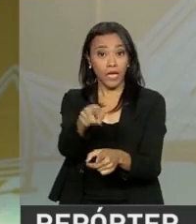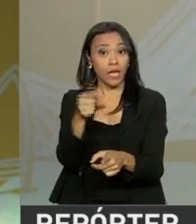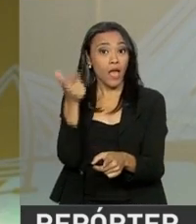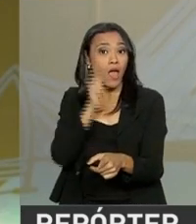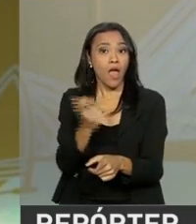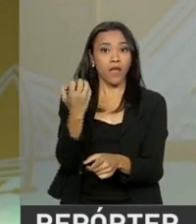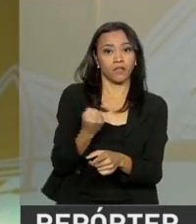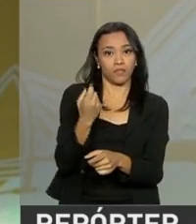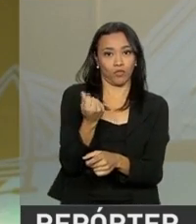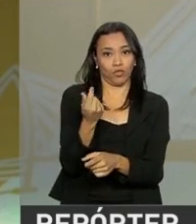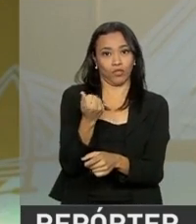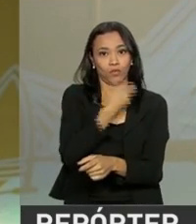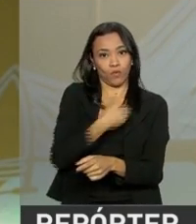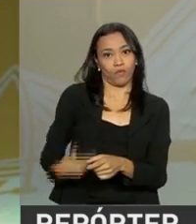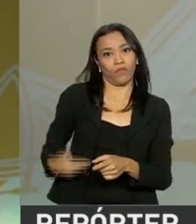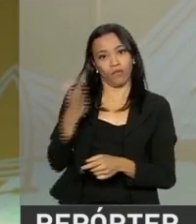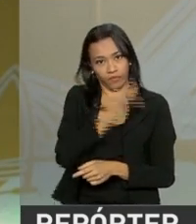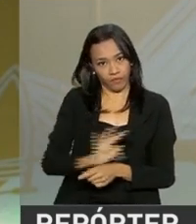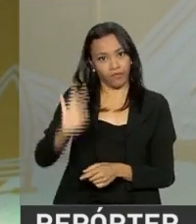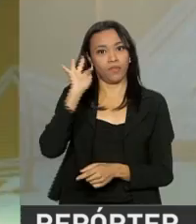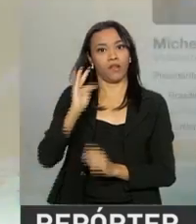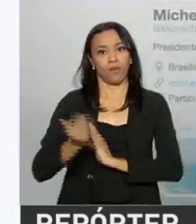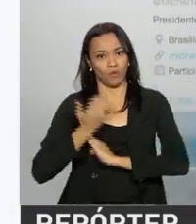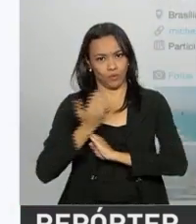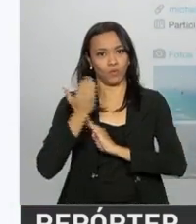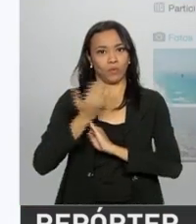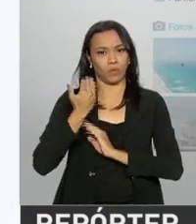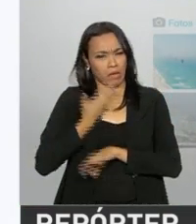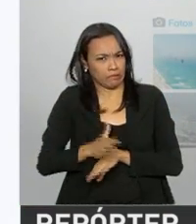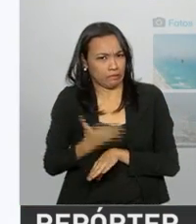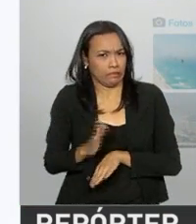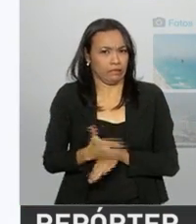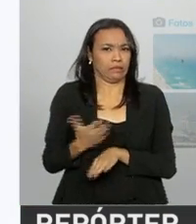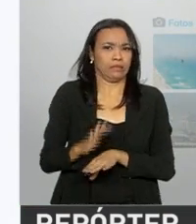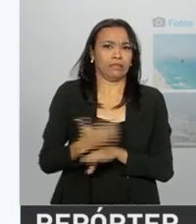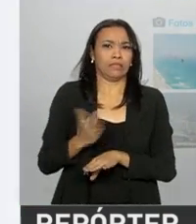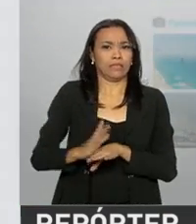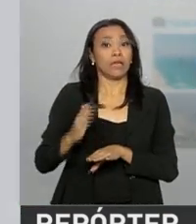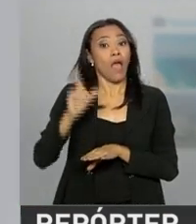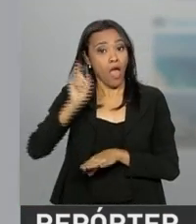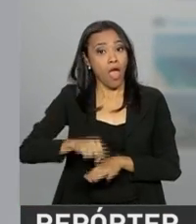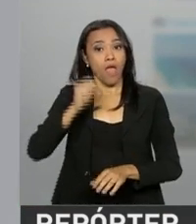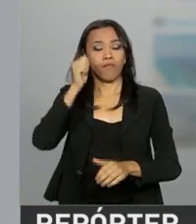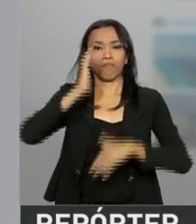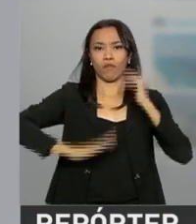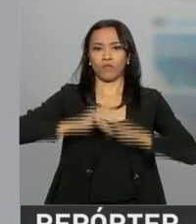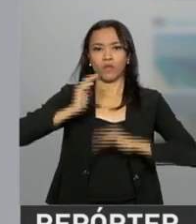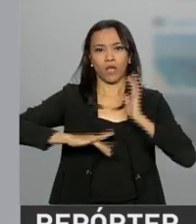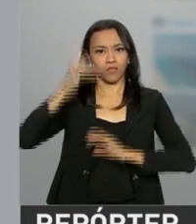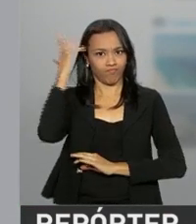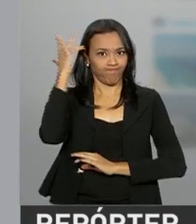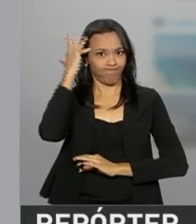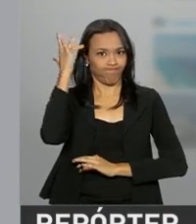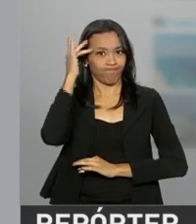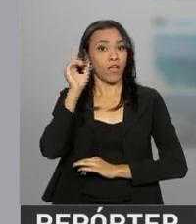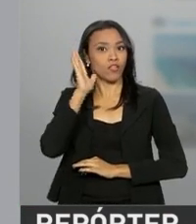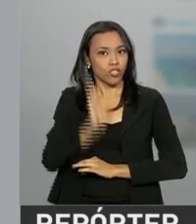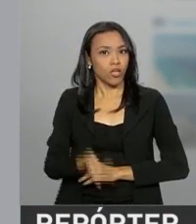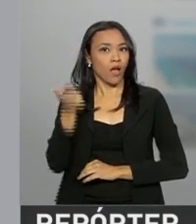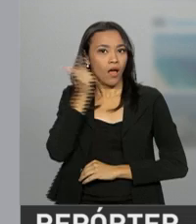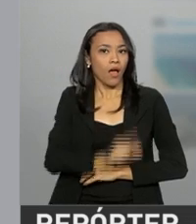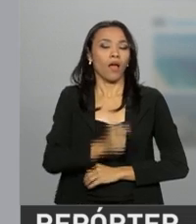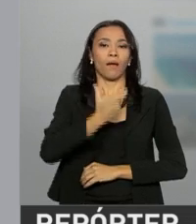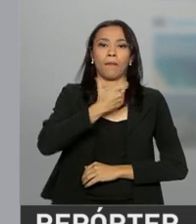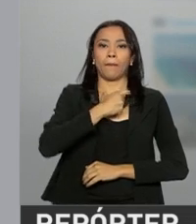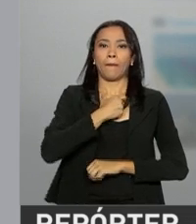pódio e recebe um benefício do governo federal, que é para atletas de alto rendimento. Isaquias Queiroz, que já tem uma prata também